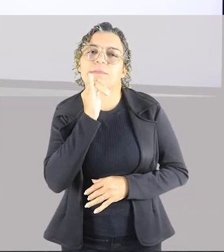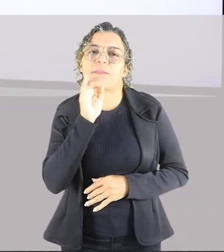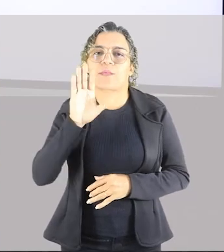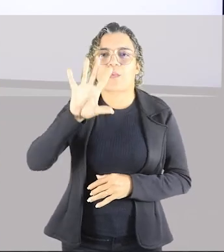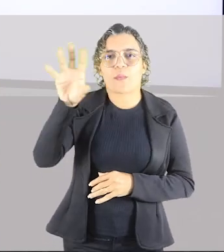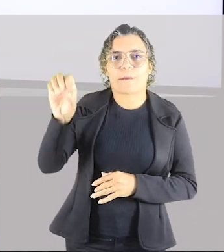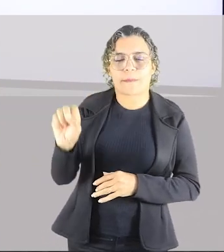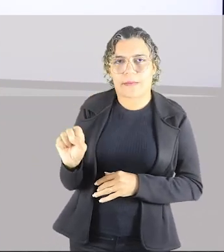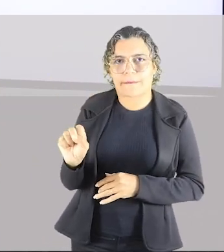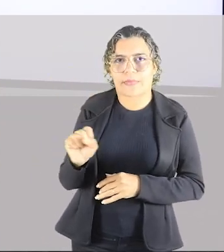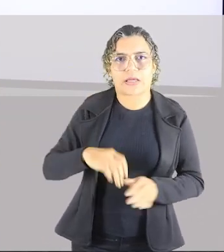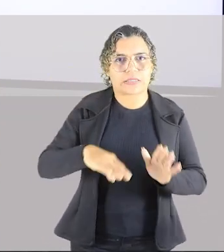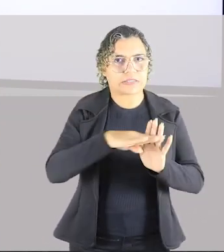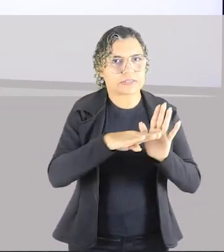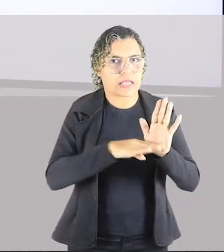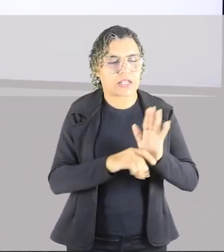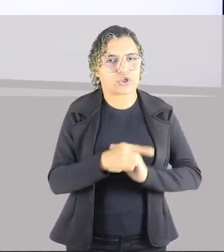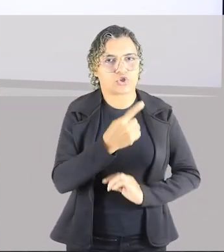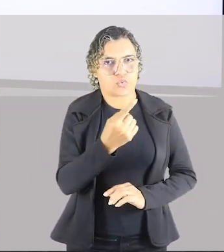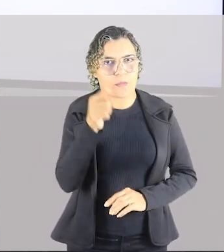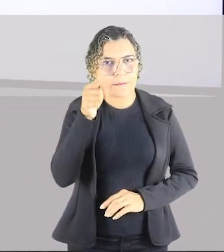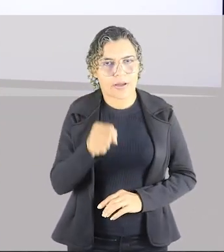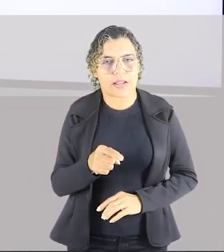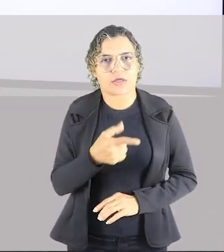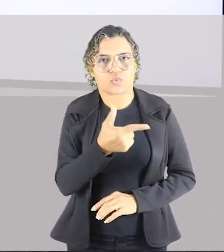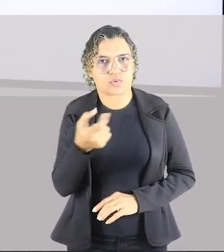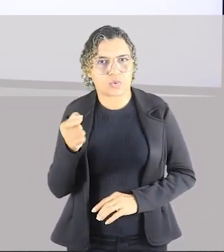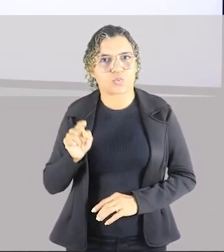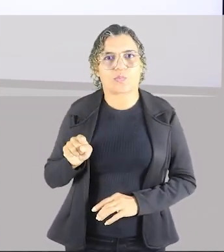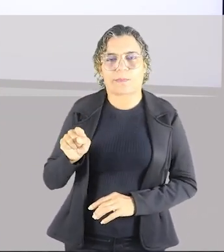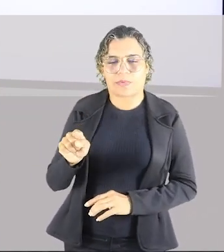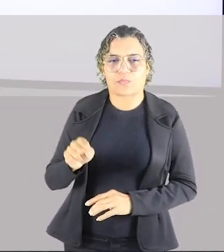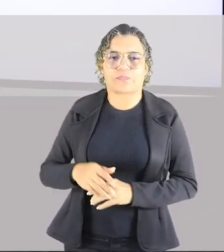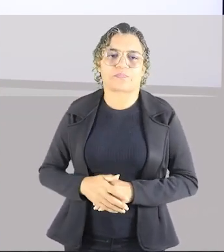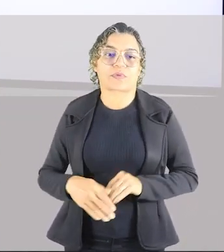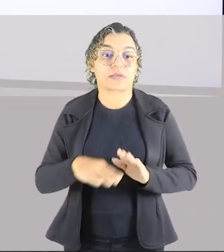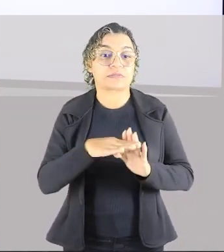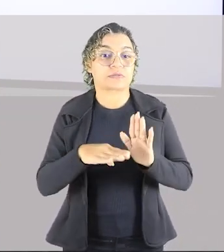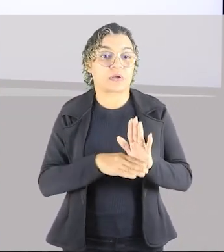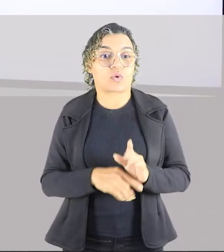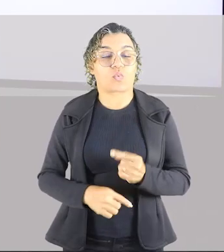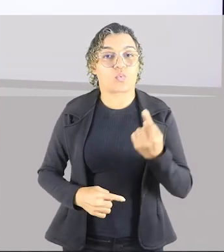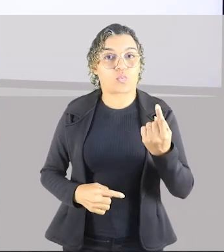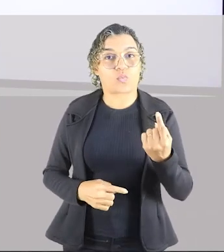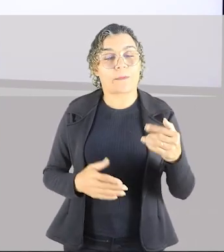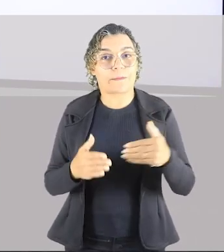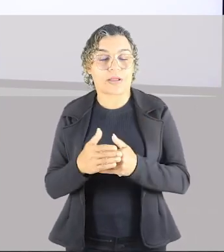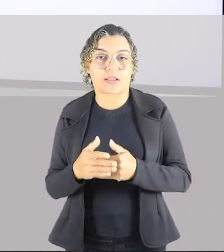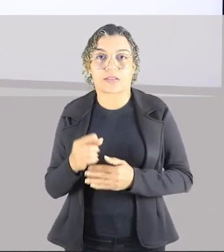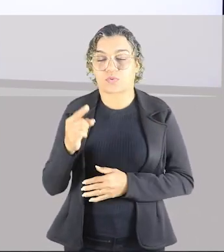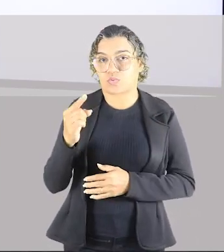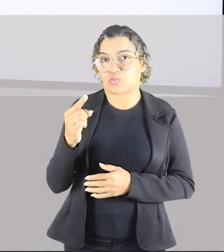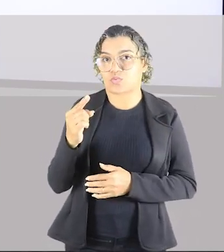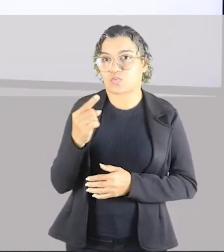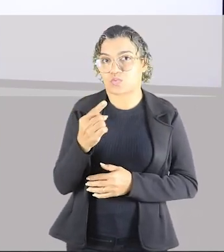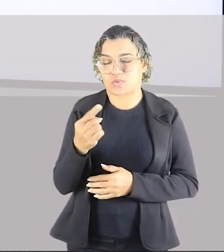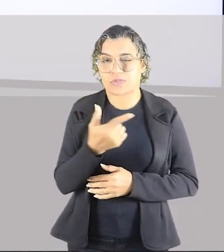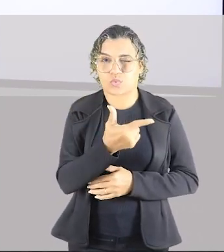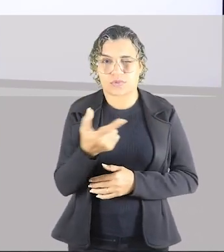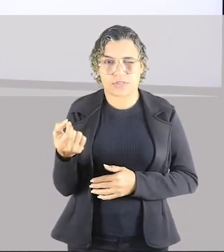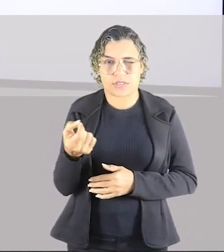possui escala de 1 para 200 mil, ou seja, a escala dele é de 1 para 200